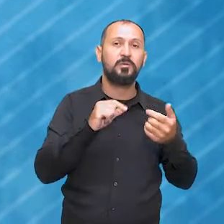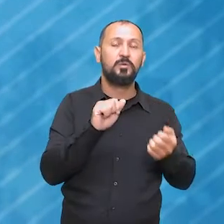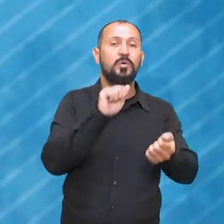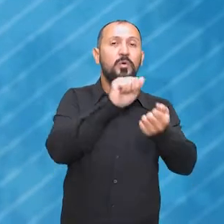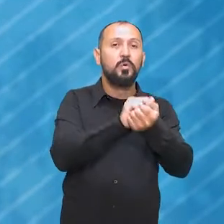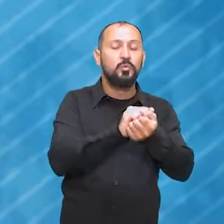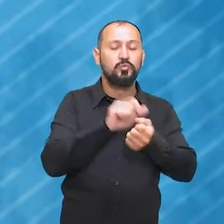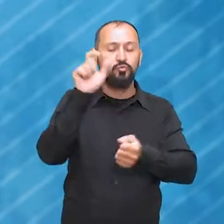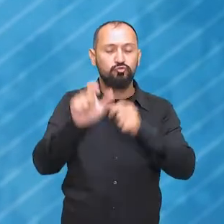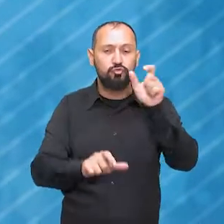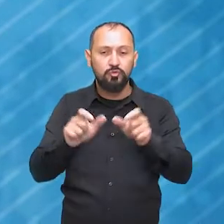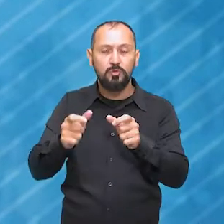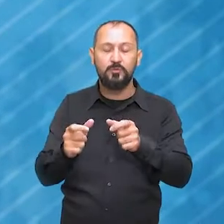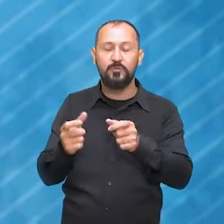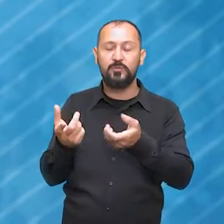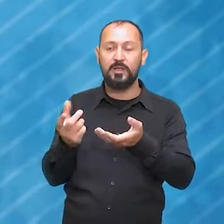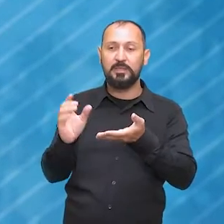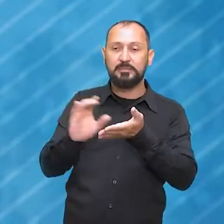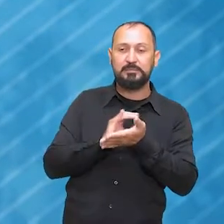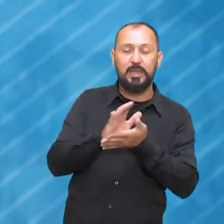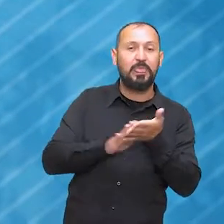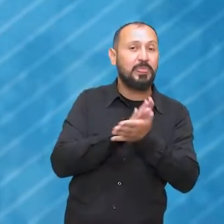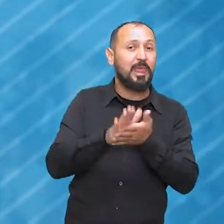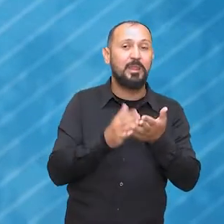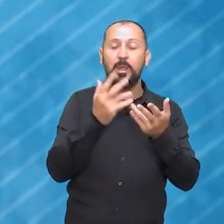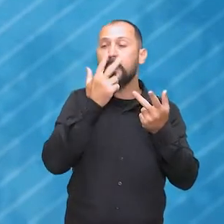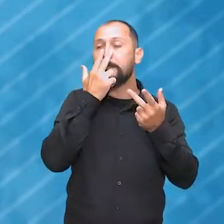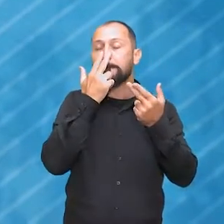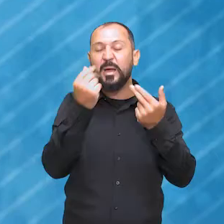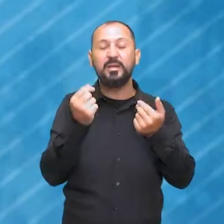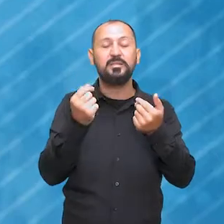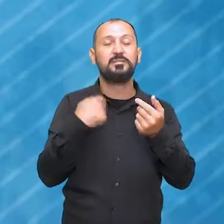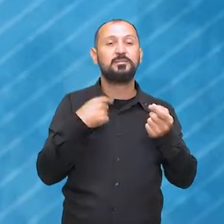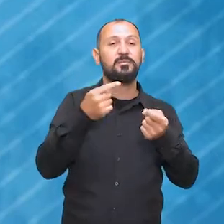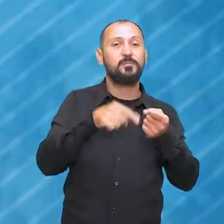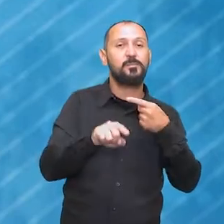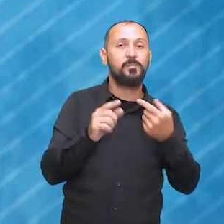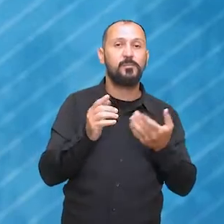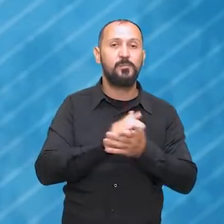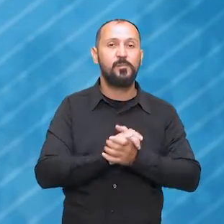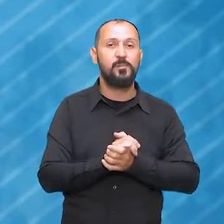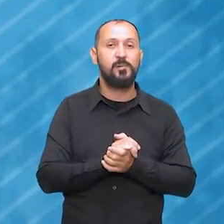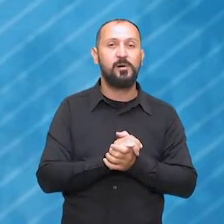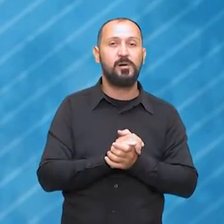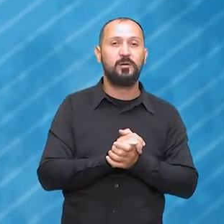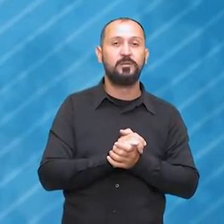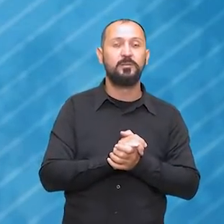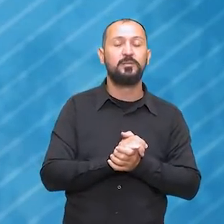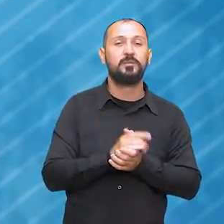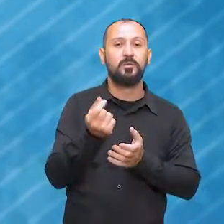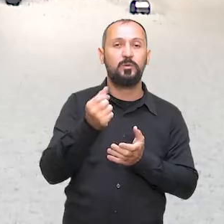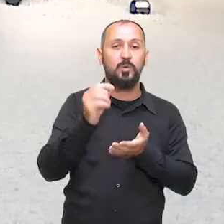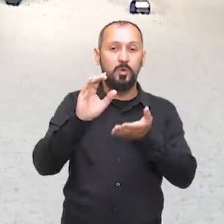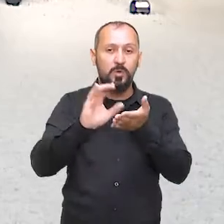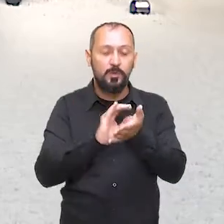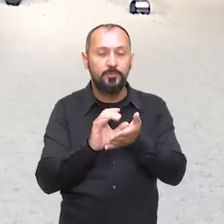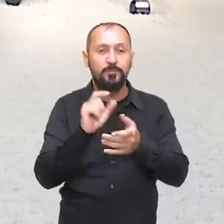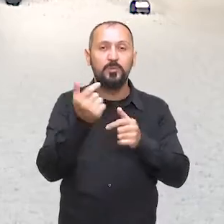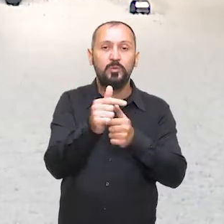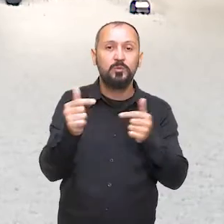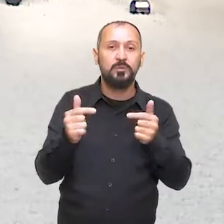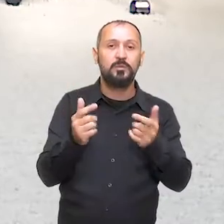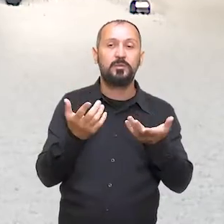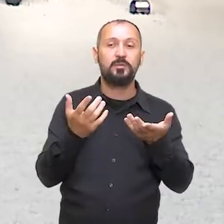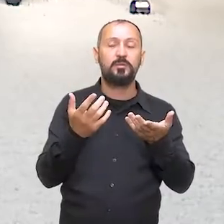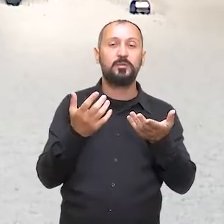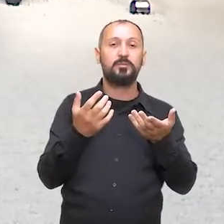onde o advogado membro não vai angariar nada é até quase que um contrassenso. Mas sim, ele não é remunerado dessa